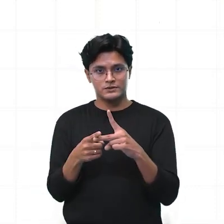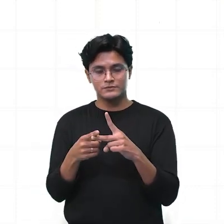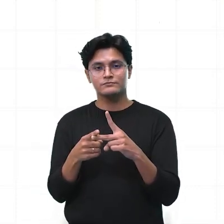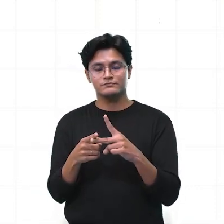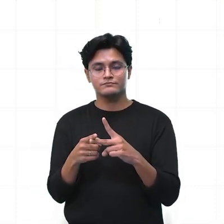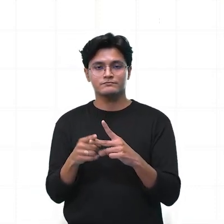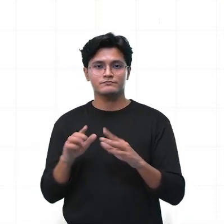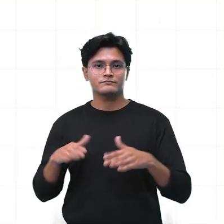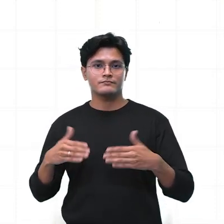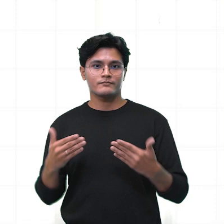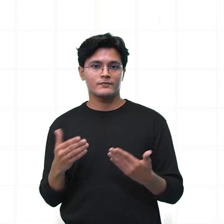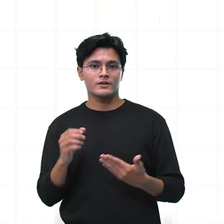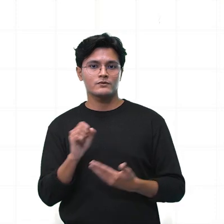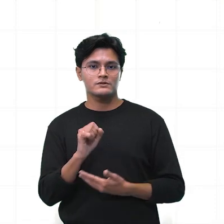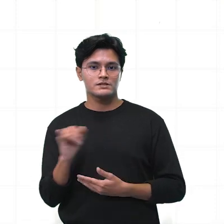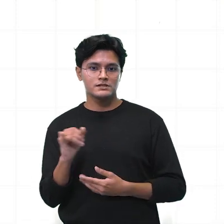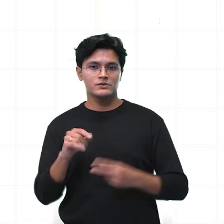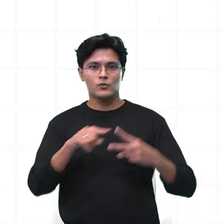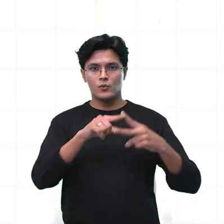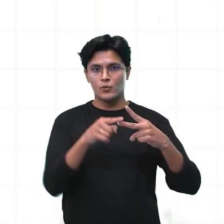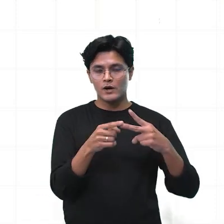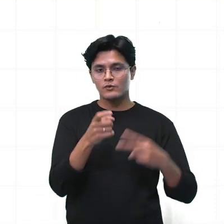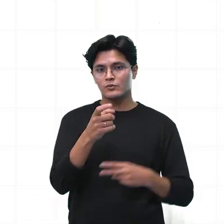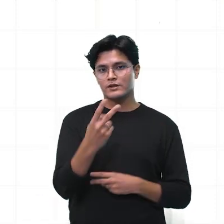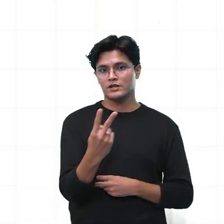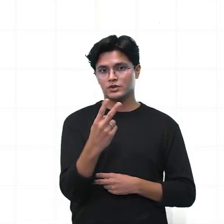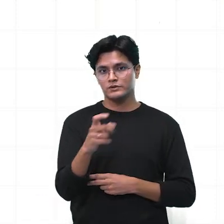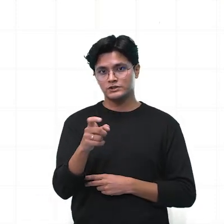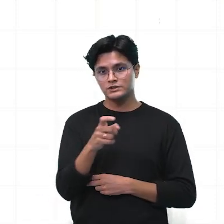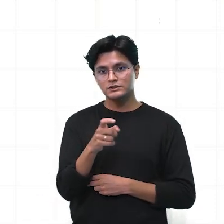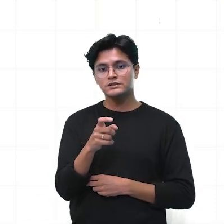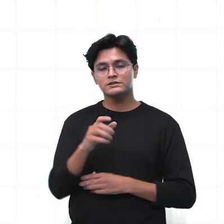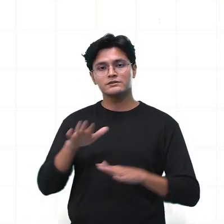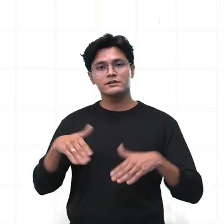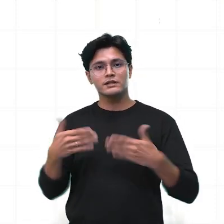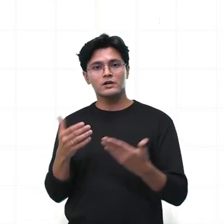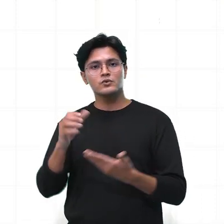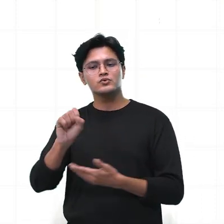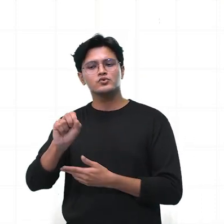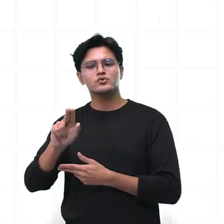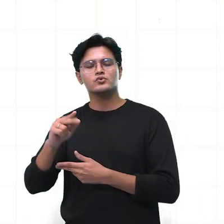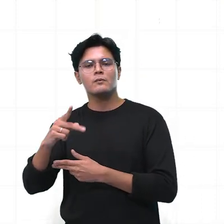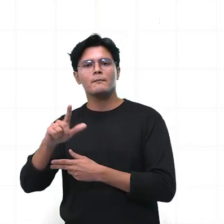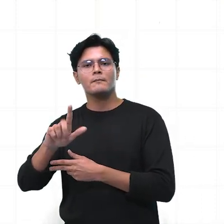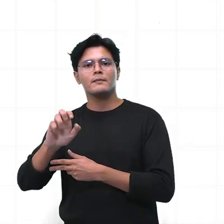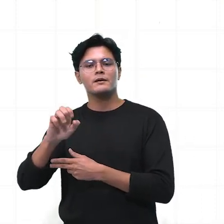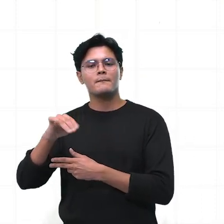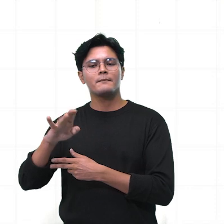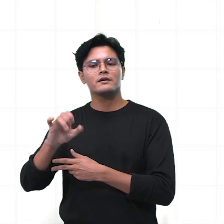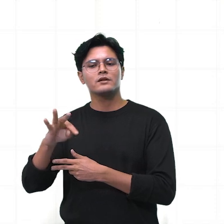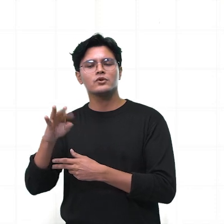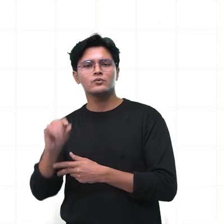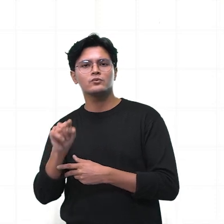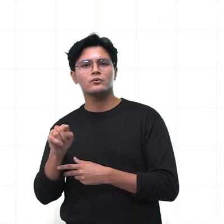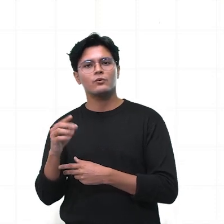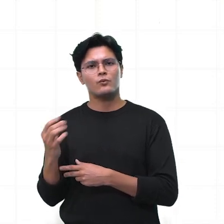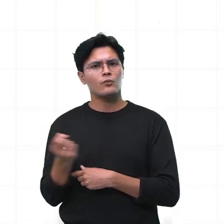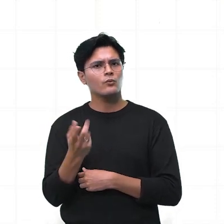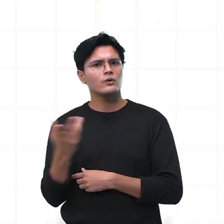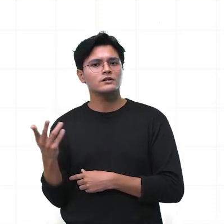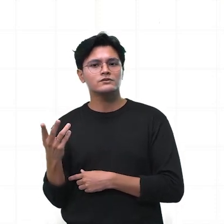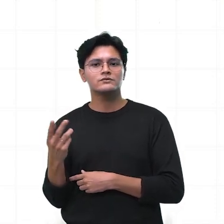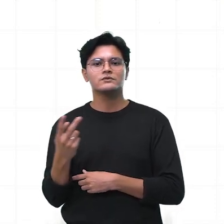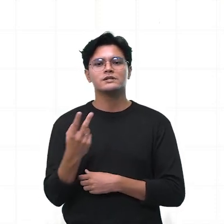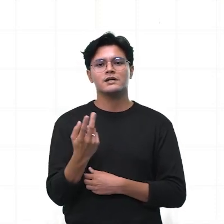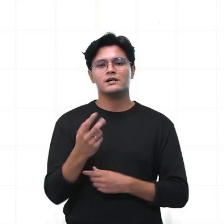suplemento será 2x mais 180. Por quê? Porque no caso aqui, como nós falamos